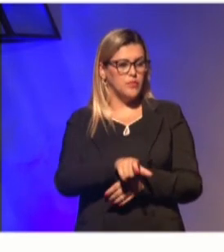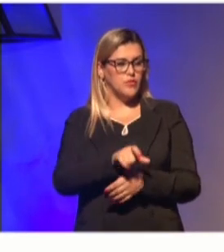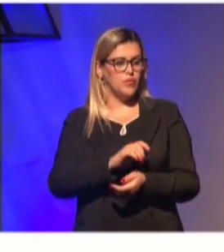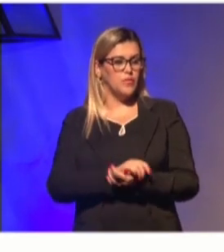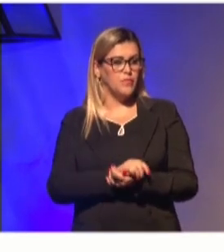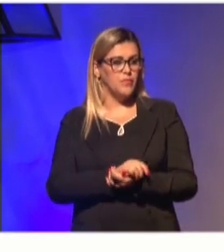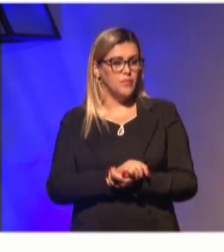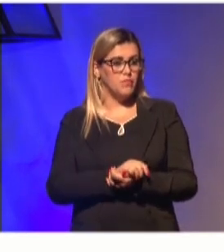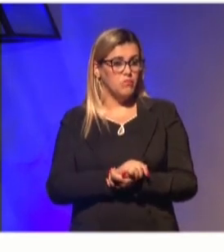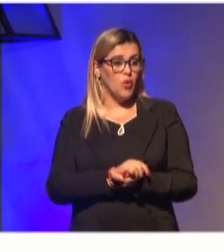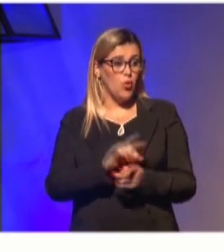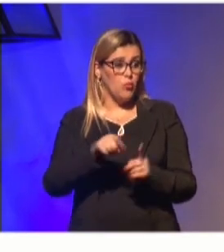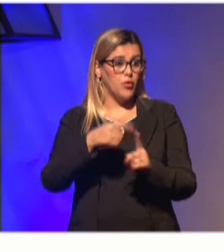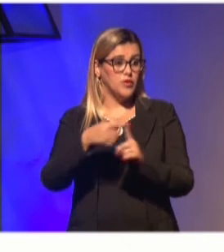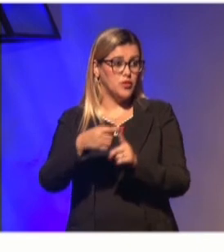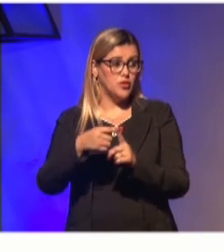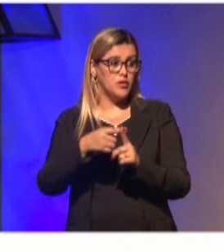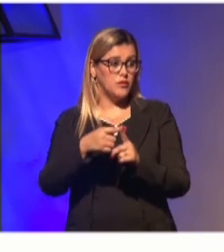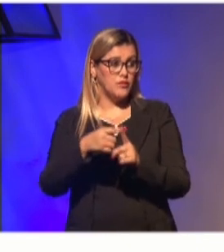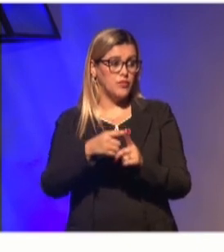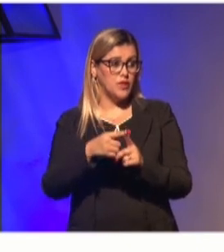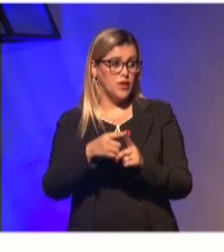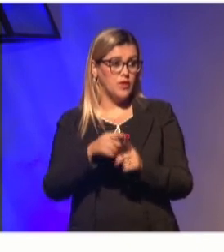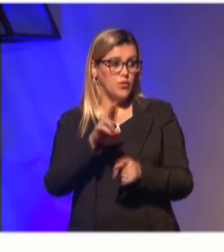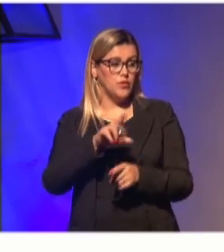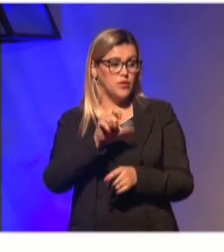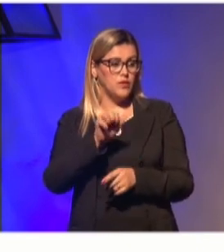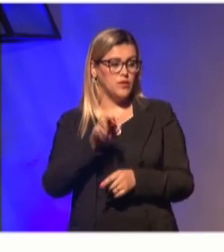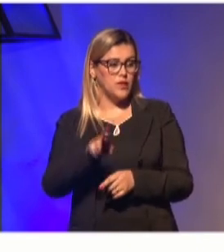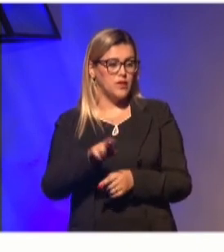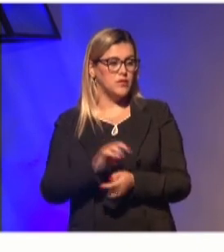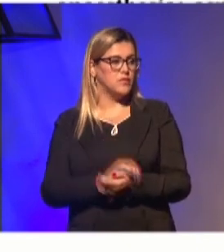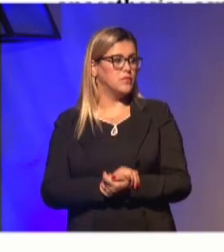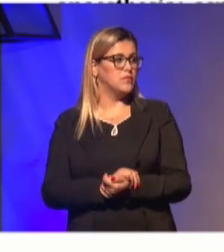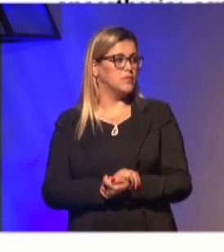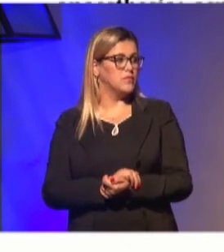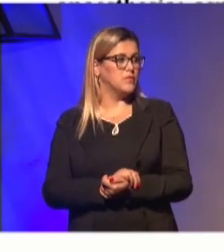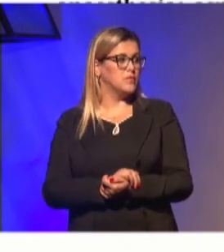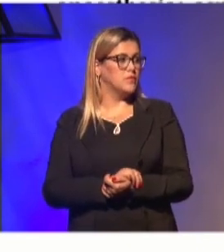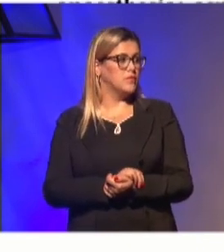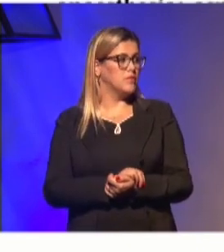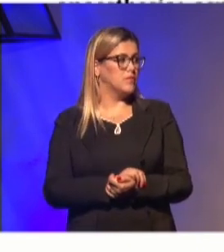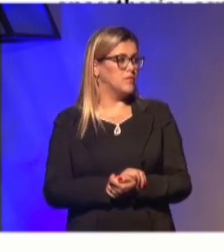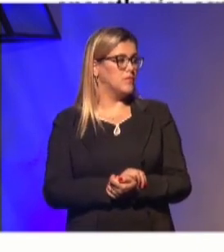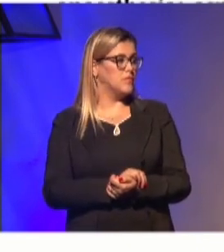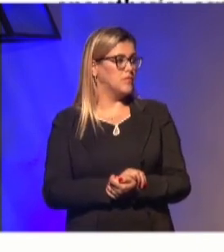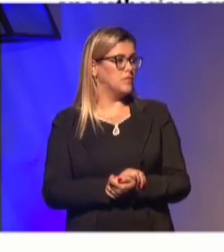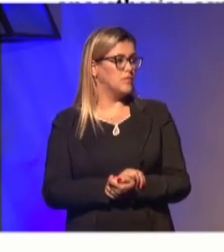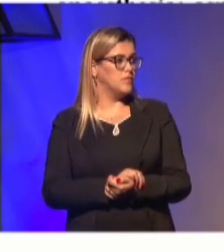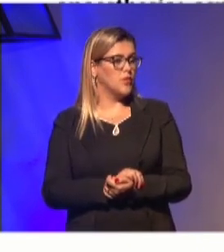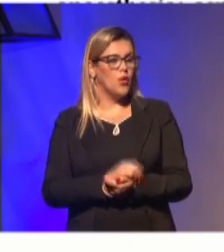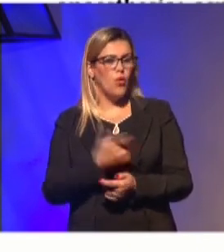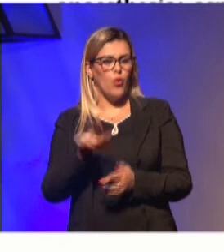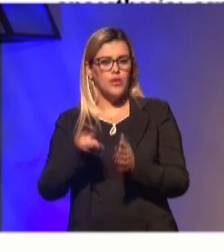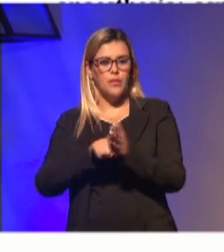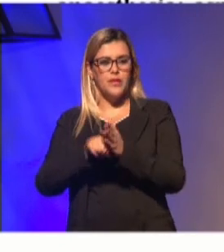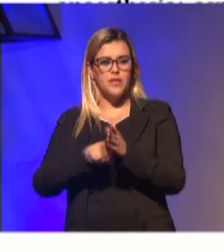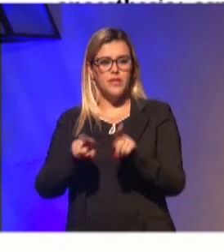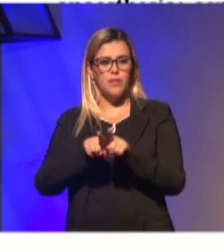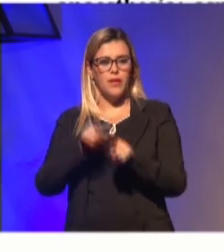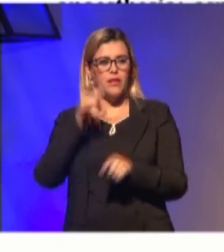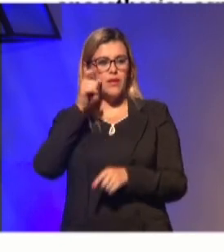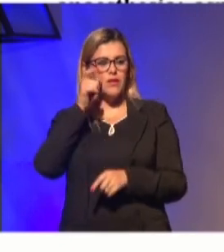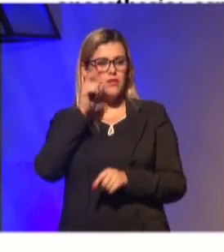com efeitos positivos aí através da luva sensorial. Um outro estudo que eles fizeram, que é bem